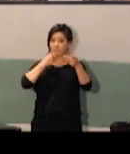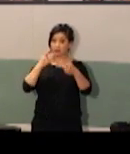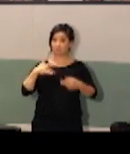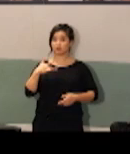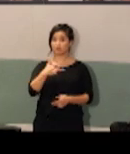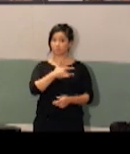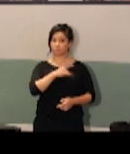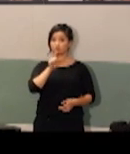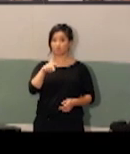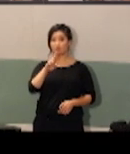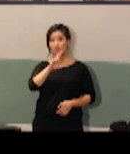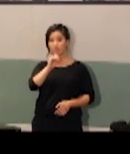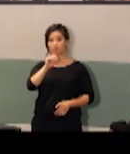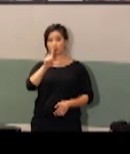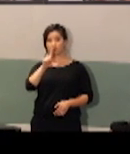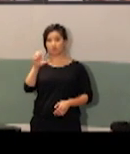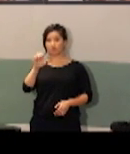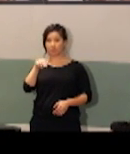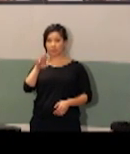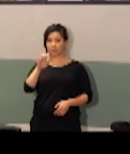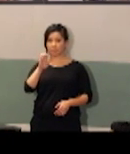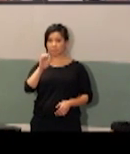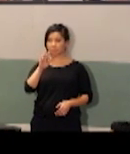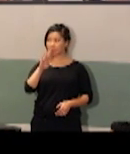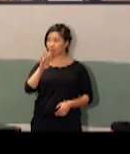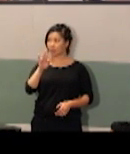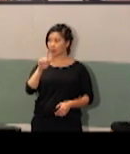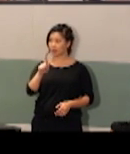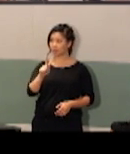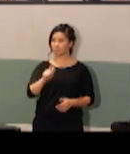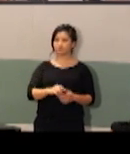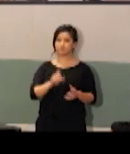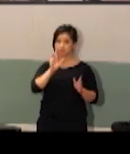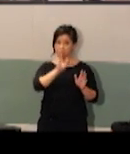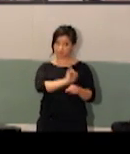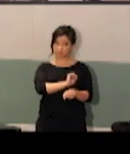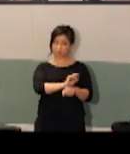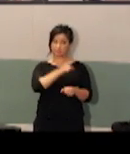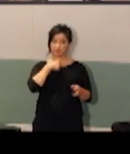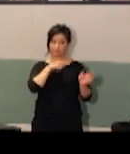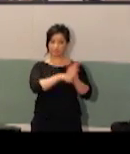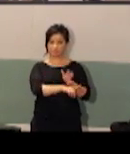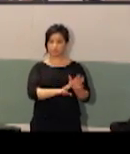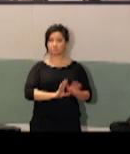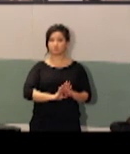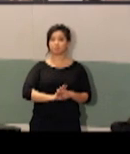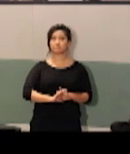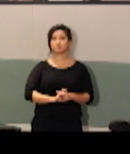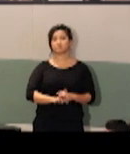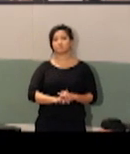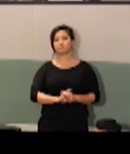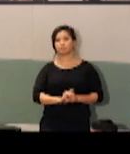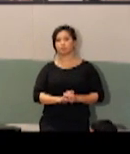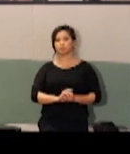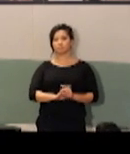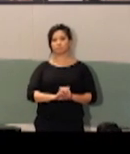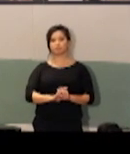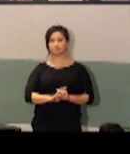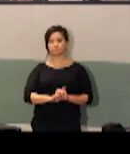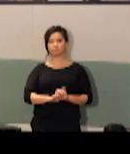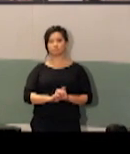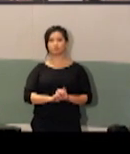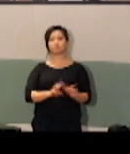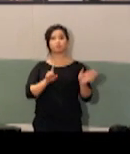senhor Hollenberg. Um minutinho, candidato, que eu vou proferir a pergunta. Saúde. Qual o compromisso